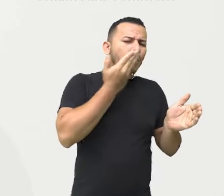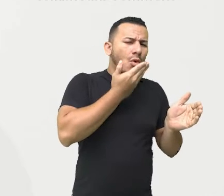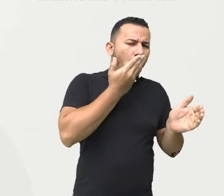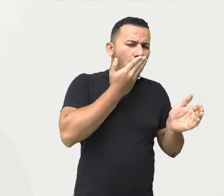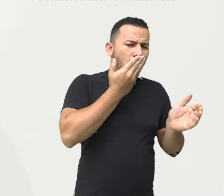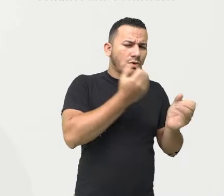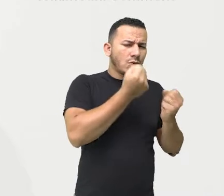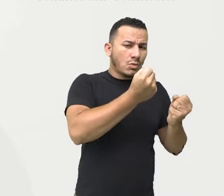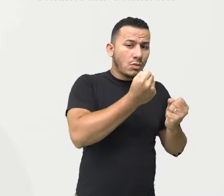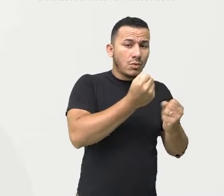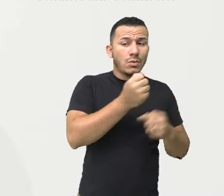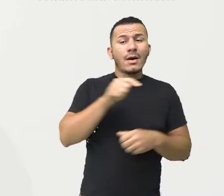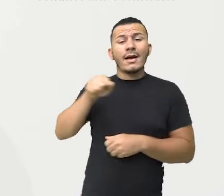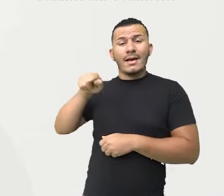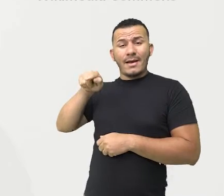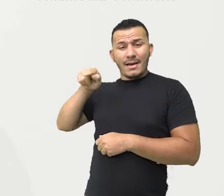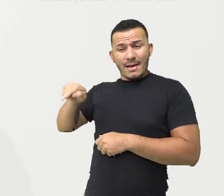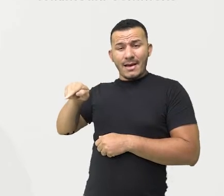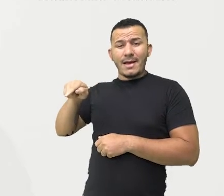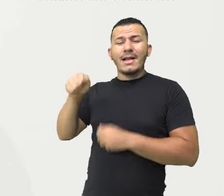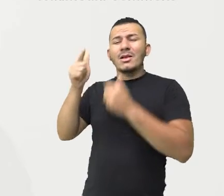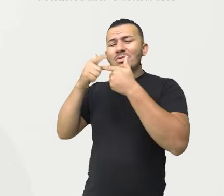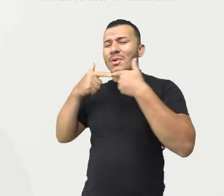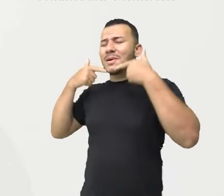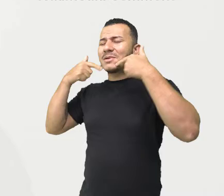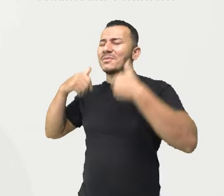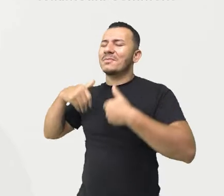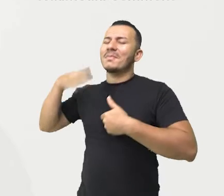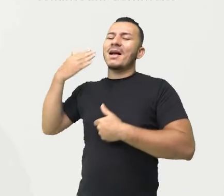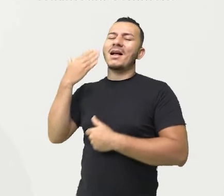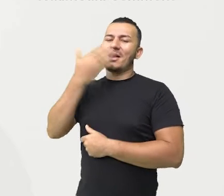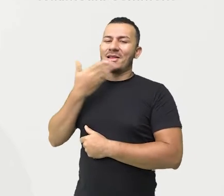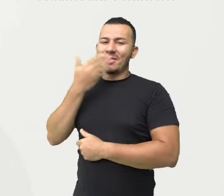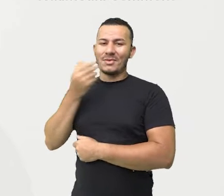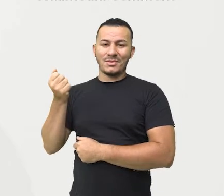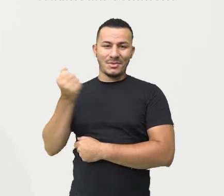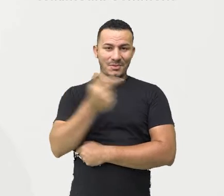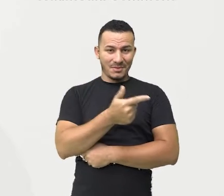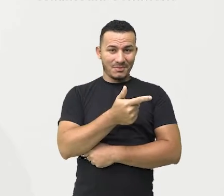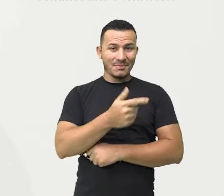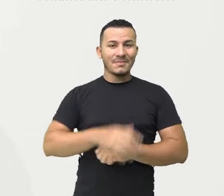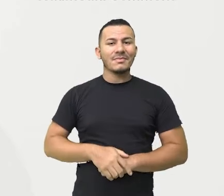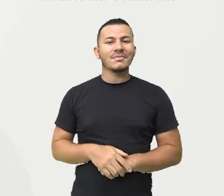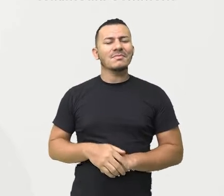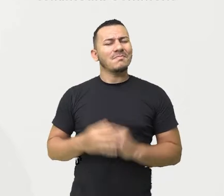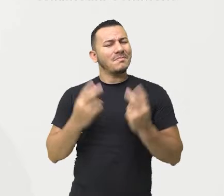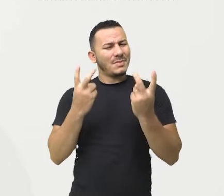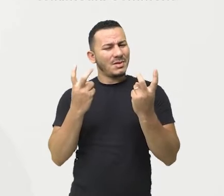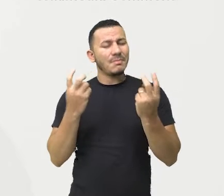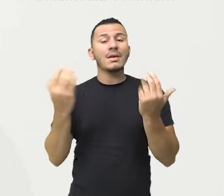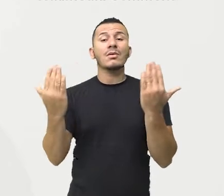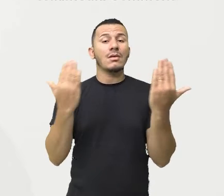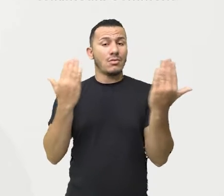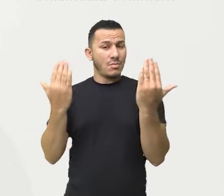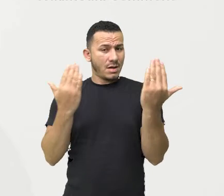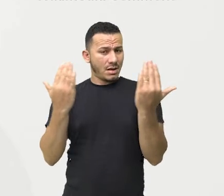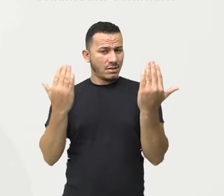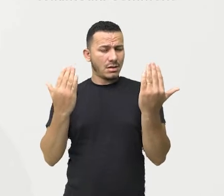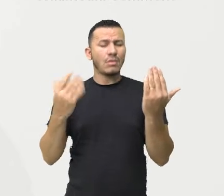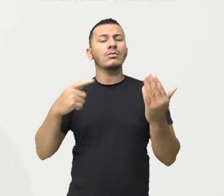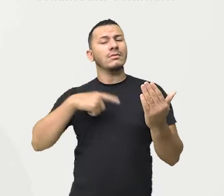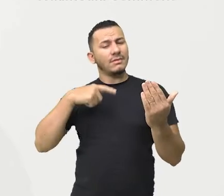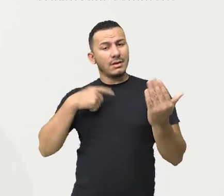era doce como o seu sorriso. Então ele faz comparações e todas